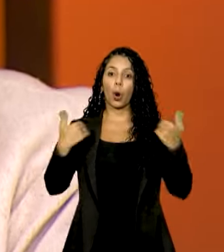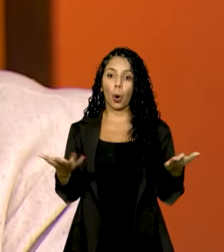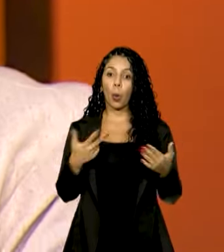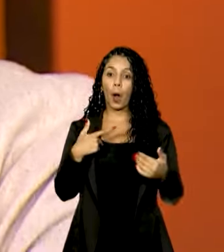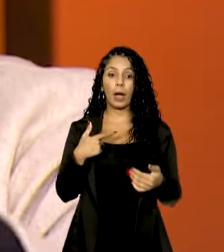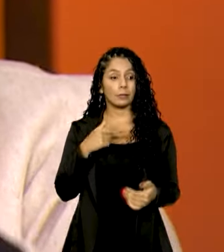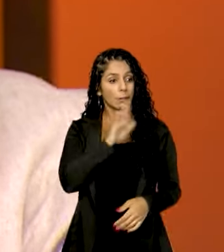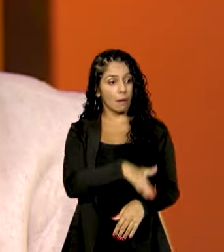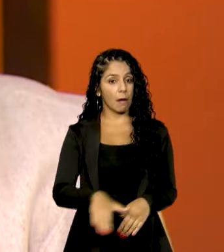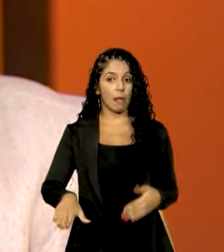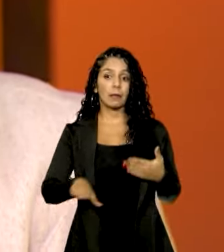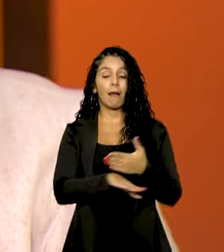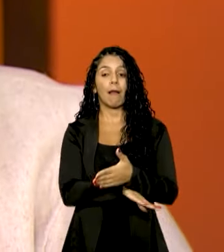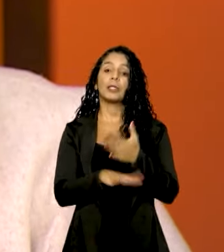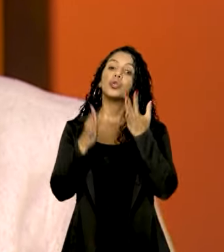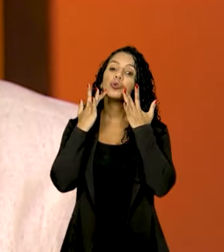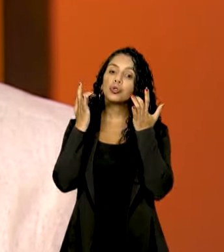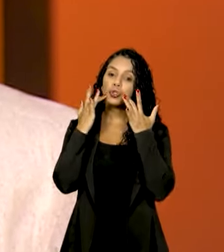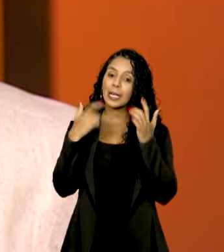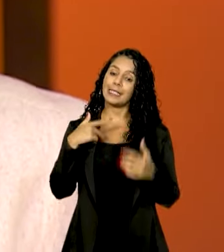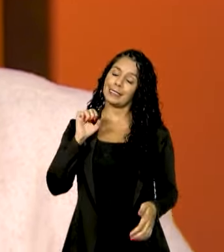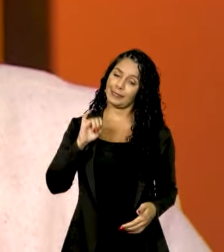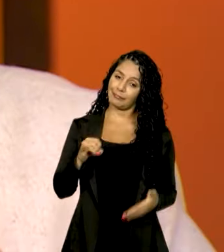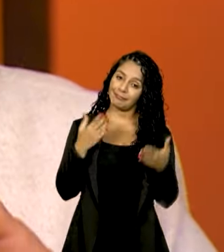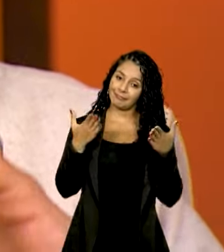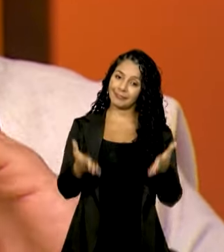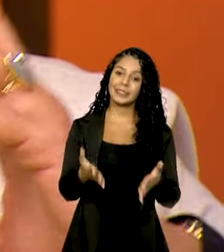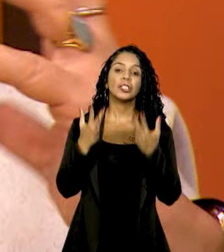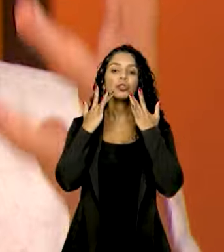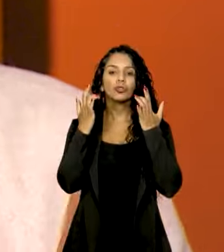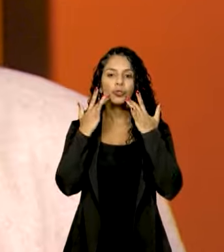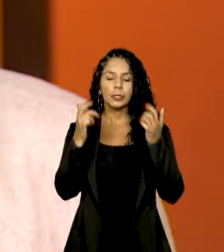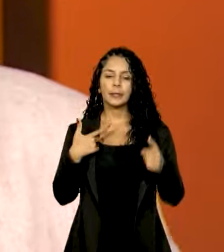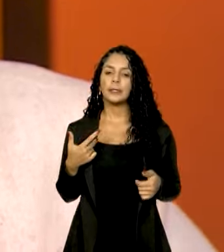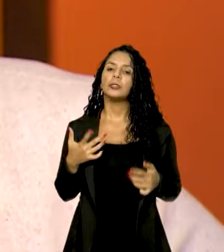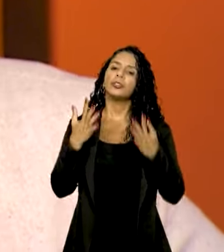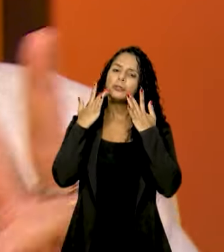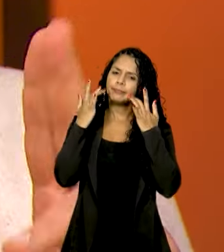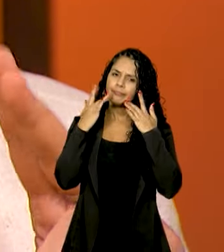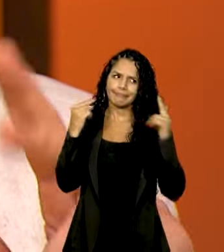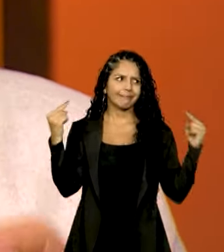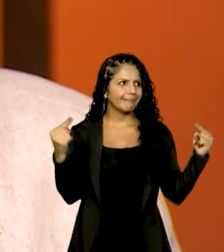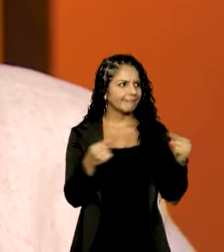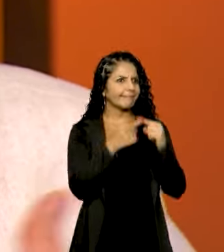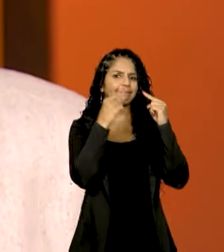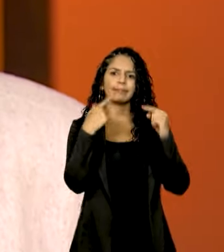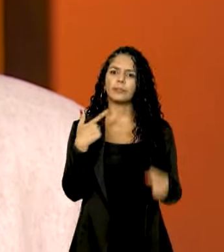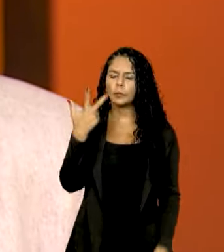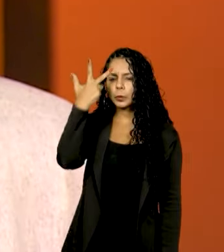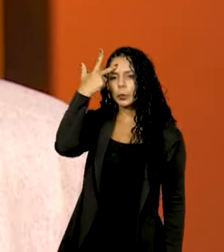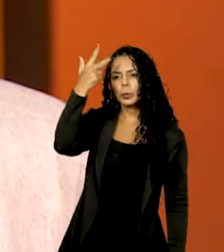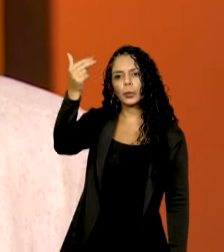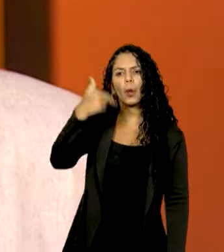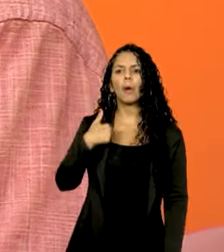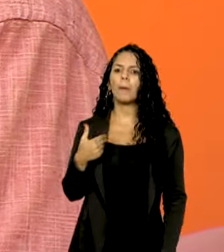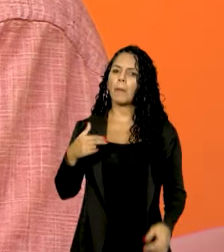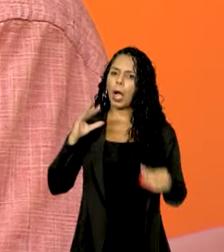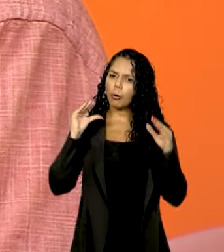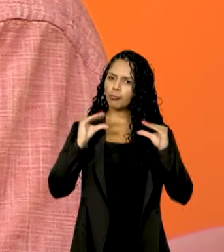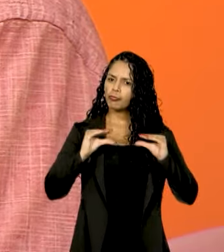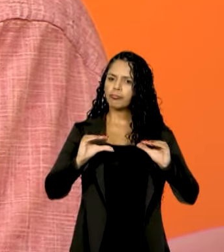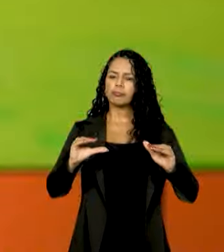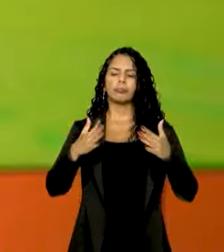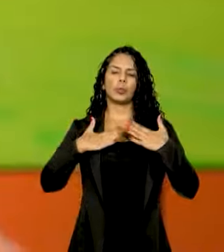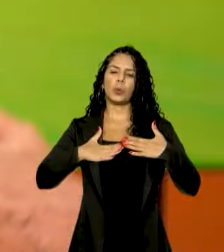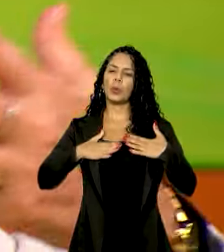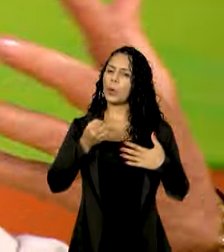no teatro, repetindo isso, se ela entra no teatro, o teatro em condições... normais de temperatura e pressão,